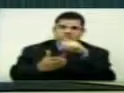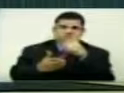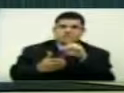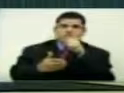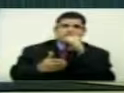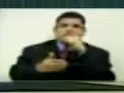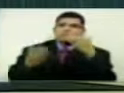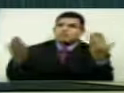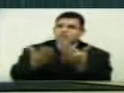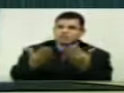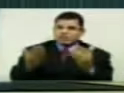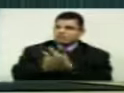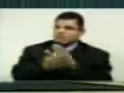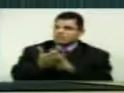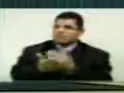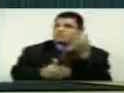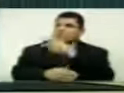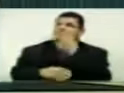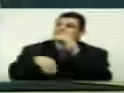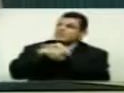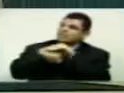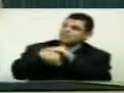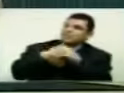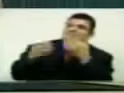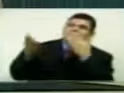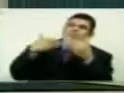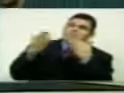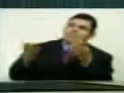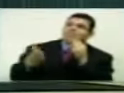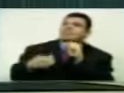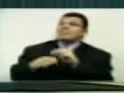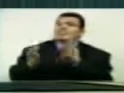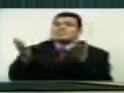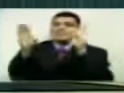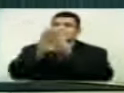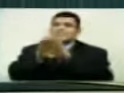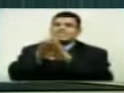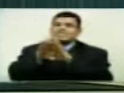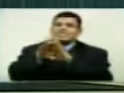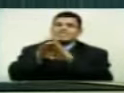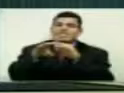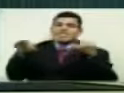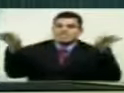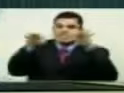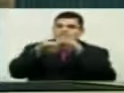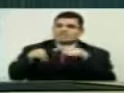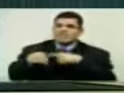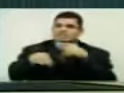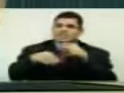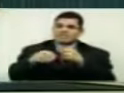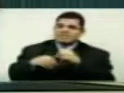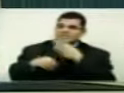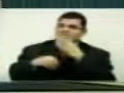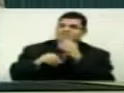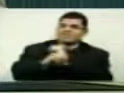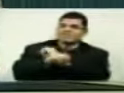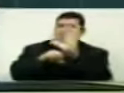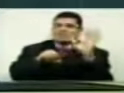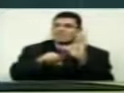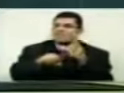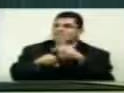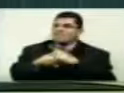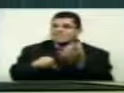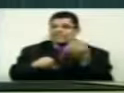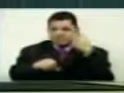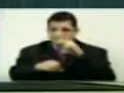não tinha água até hoje. E vem com essa conversa fiada, no fechar das cortinas desse espetáculo